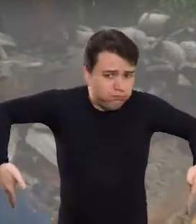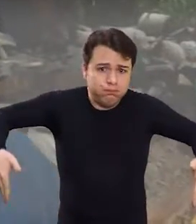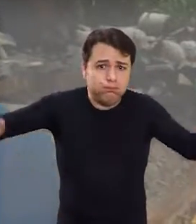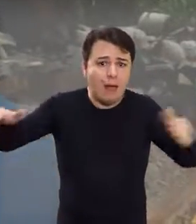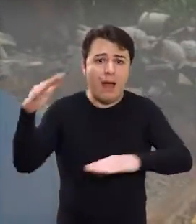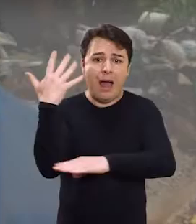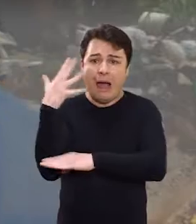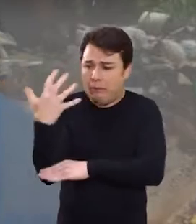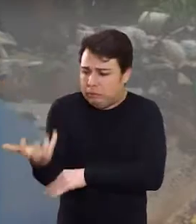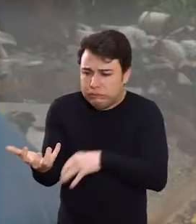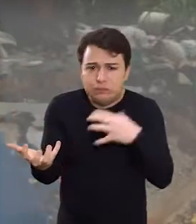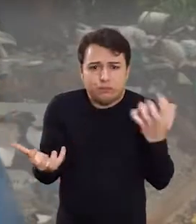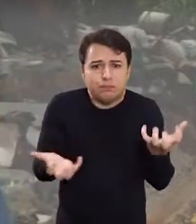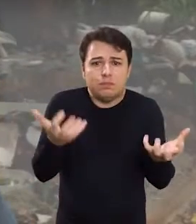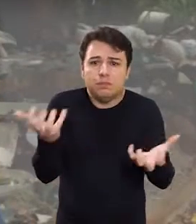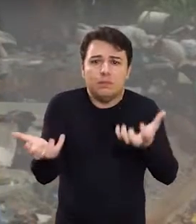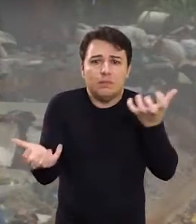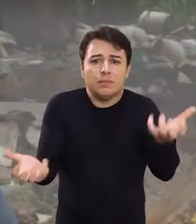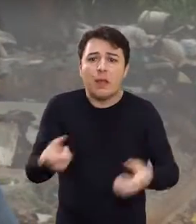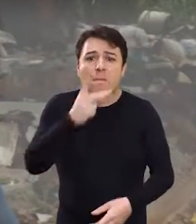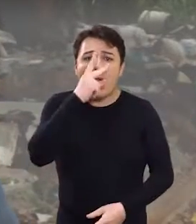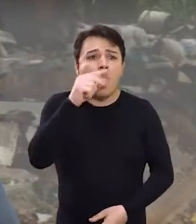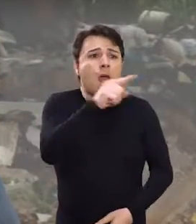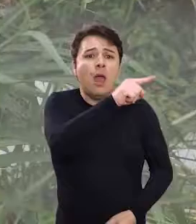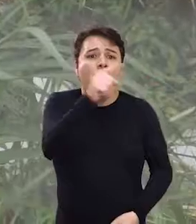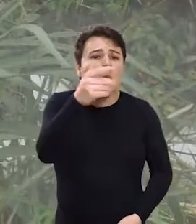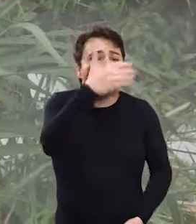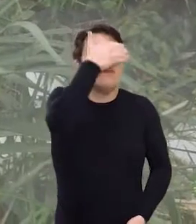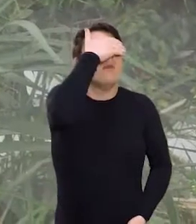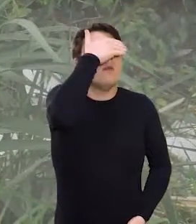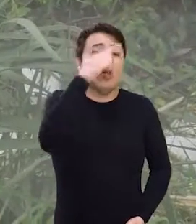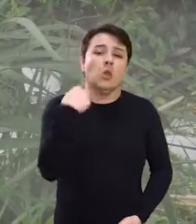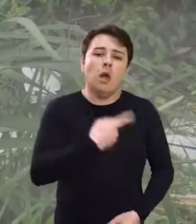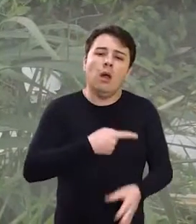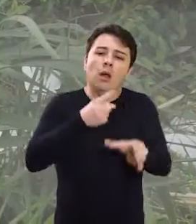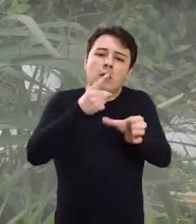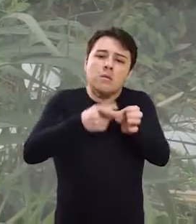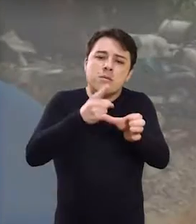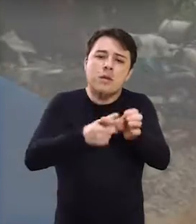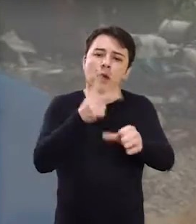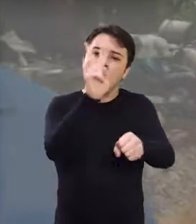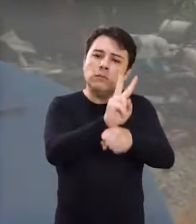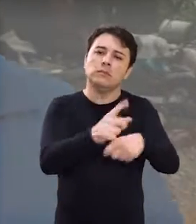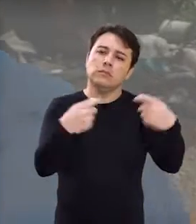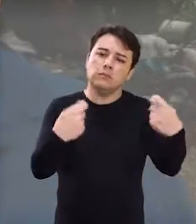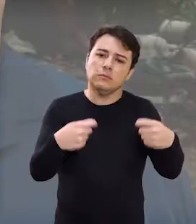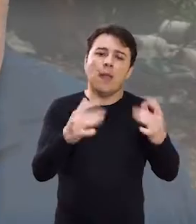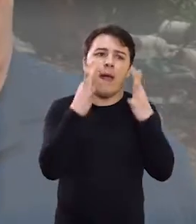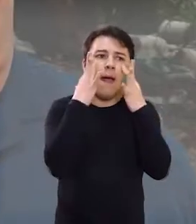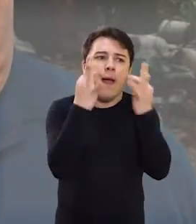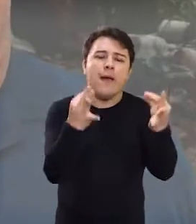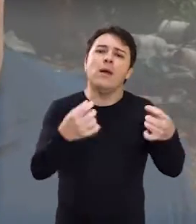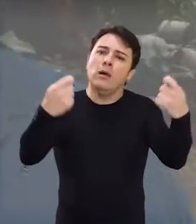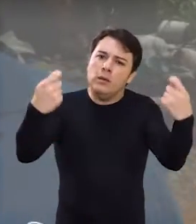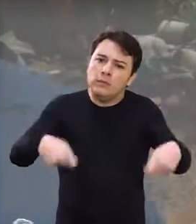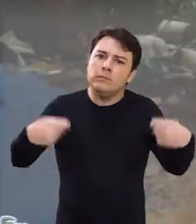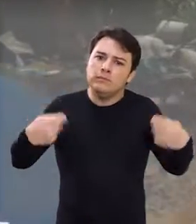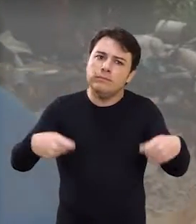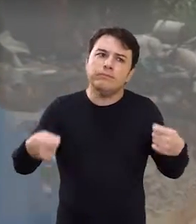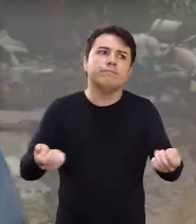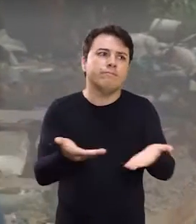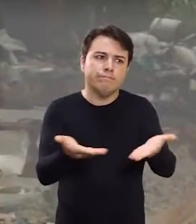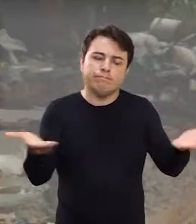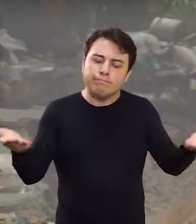as laterais tomada de galho ninguém ver nós temos que cuidar da nossa cidade